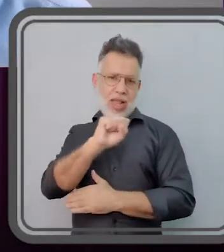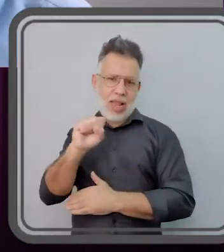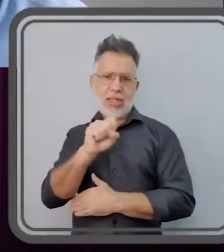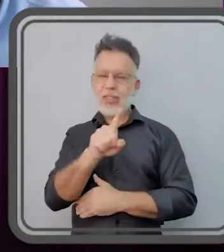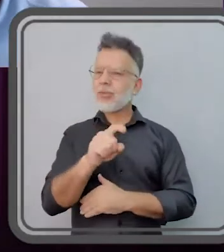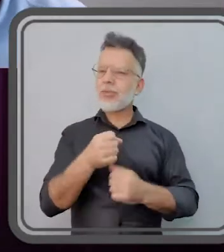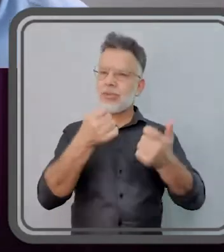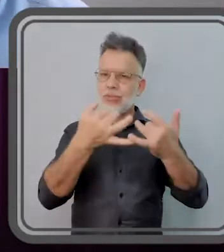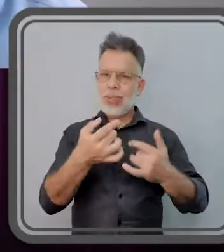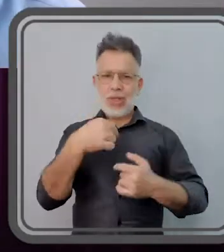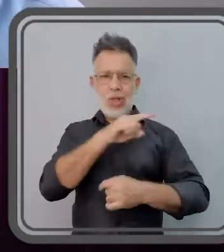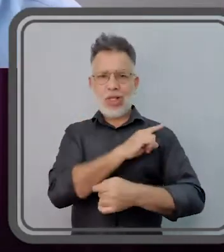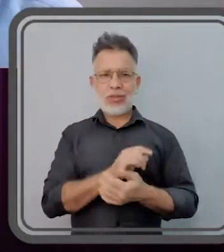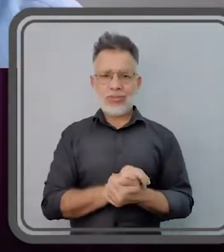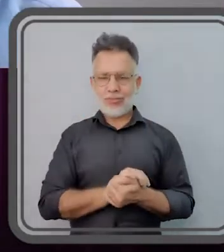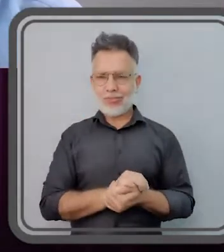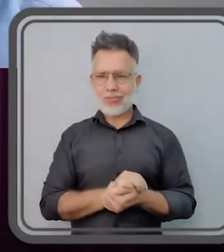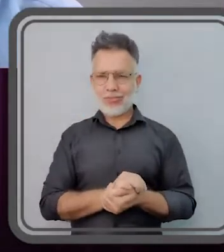Services?